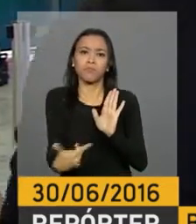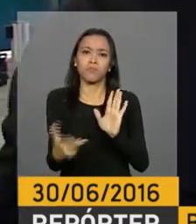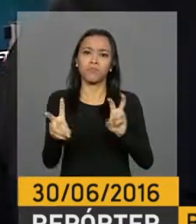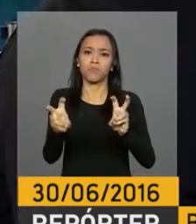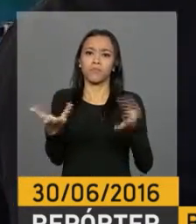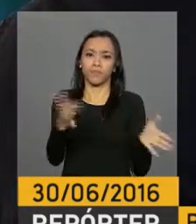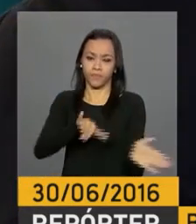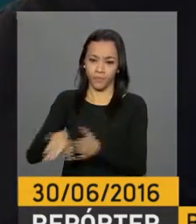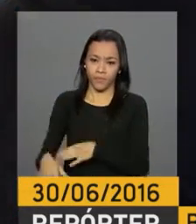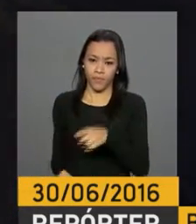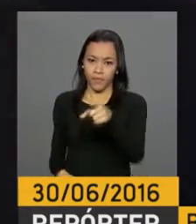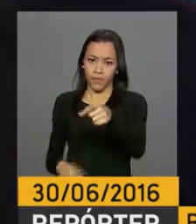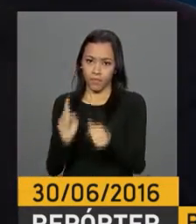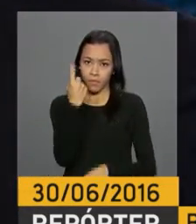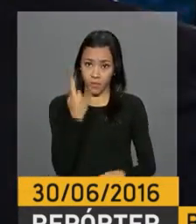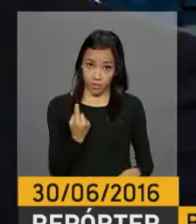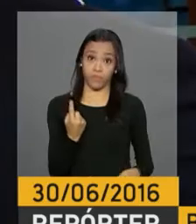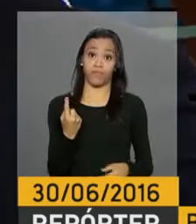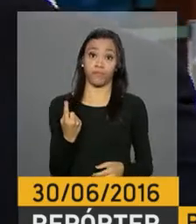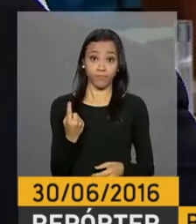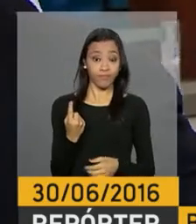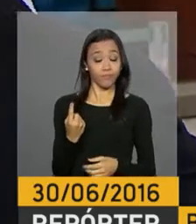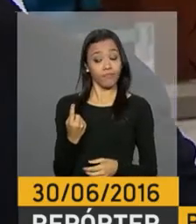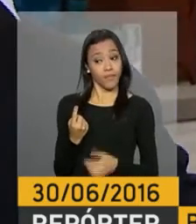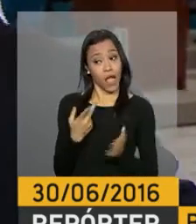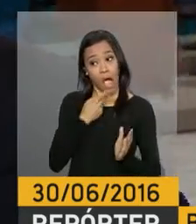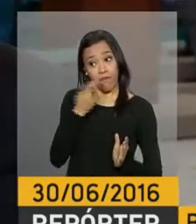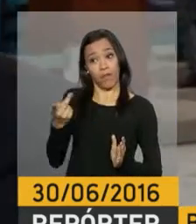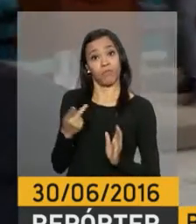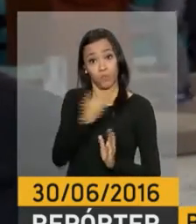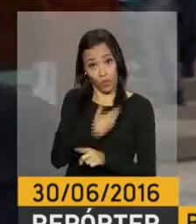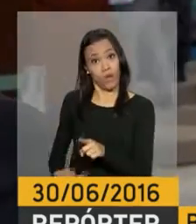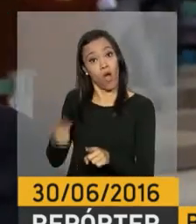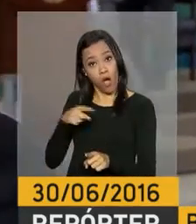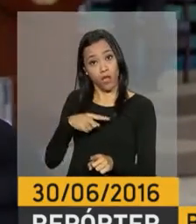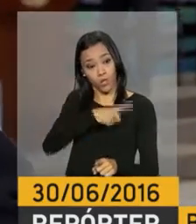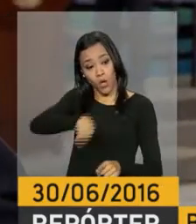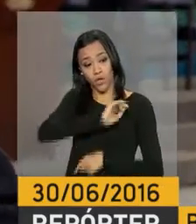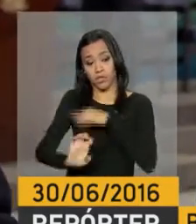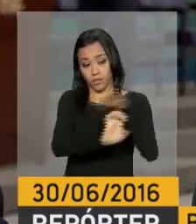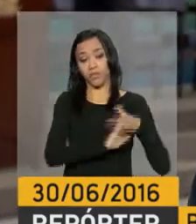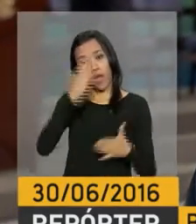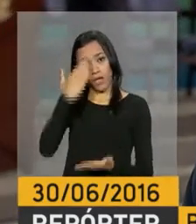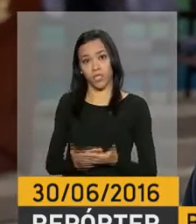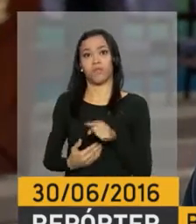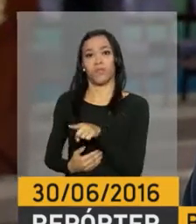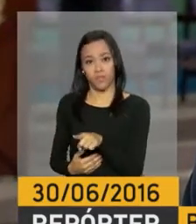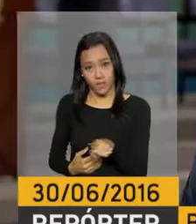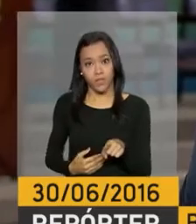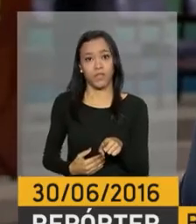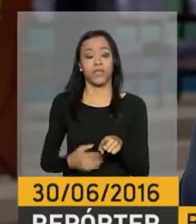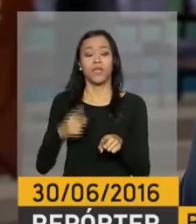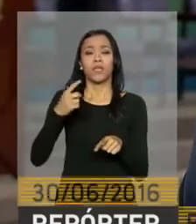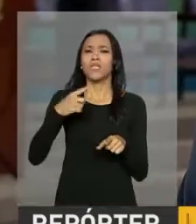carta? Em primeiro lugar, dar ao governo um crédito de confiança. Nós estamos fazendo também uma análise dos